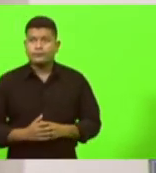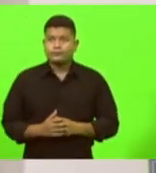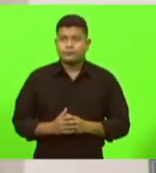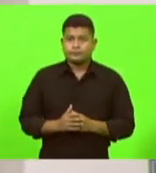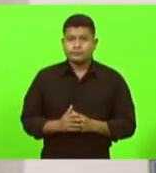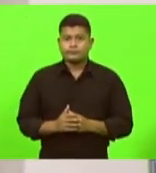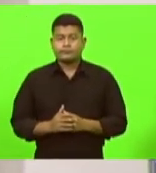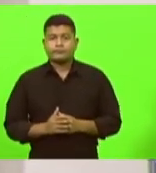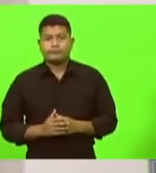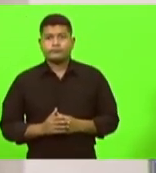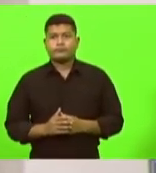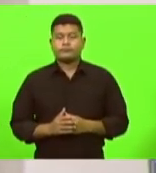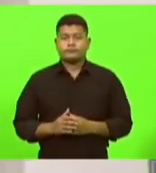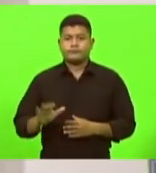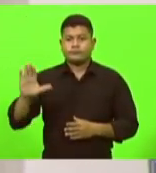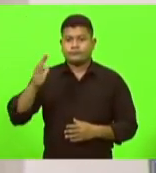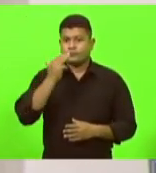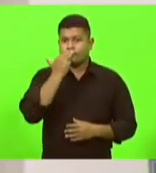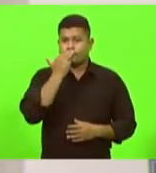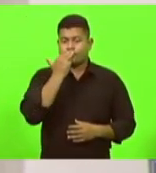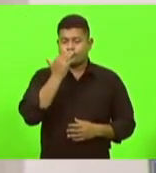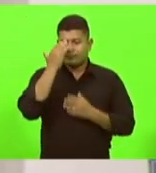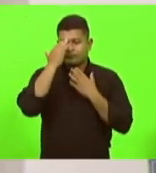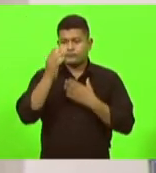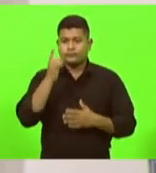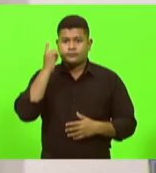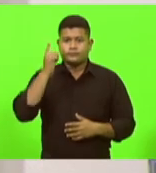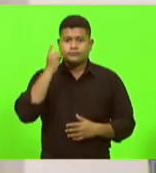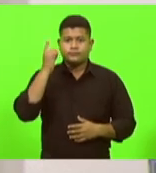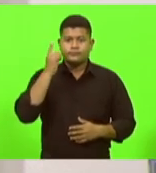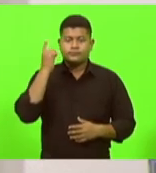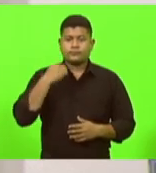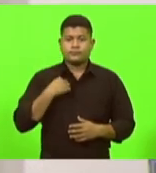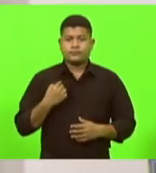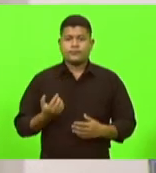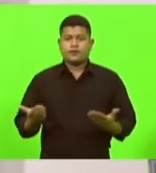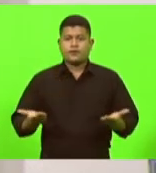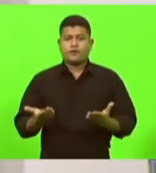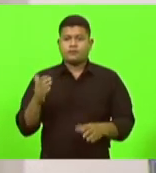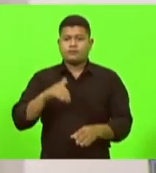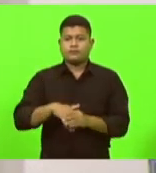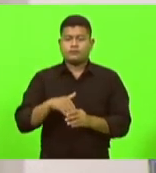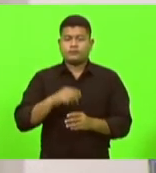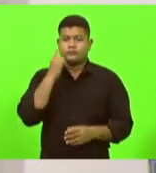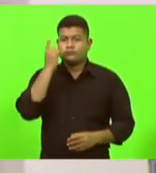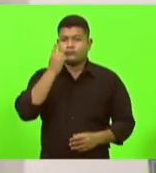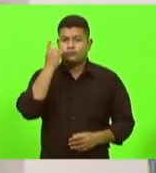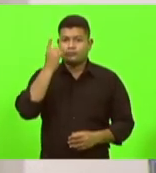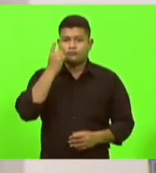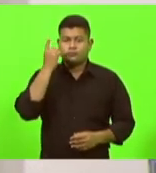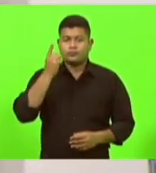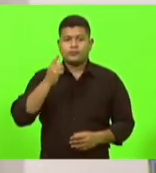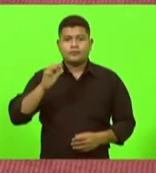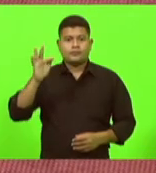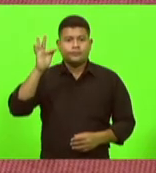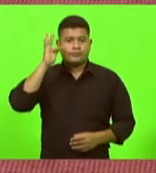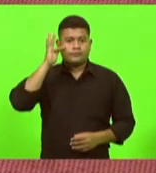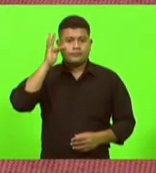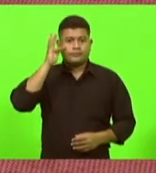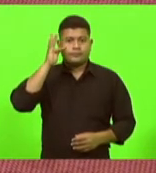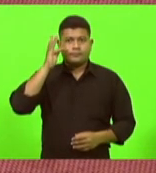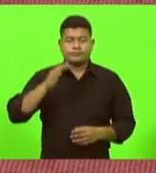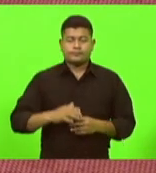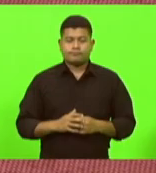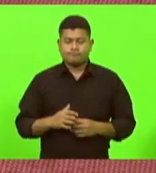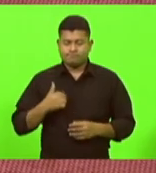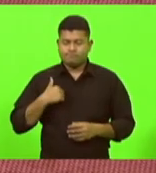Moacir Sopelsa. Obrigado, deputado. Como vota o deputado Fernando Krelling? Com muito